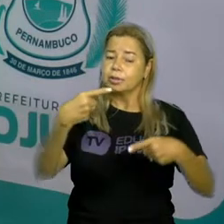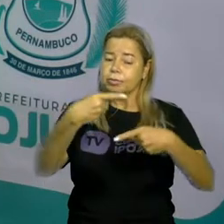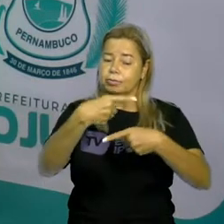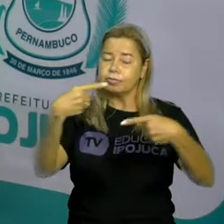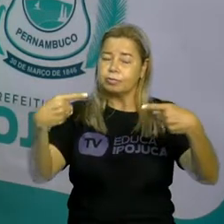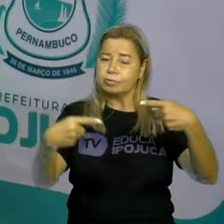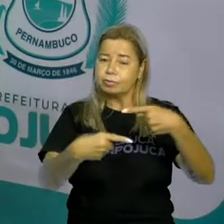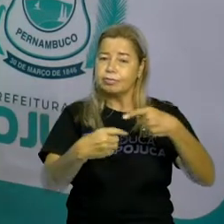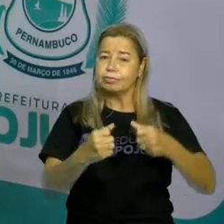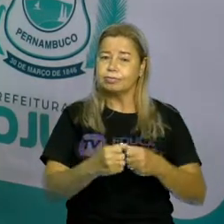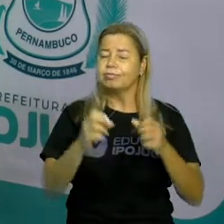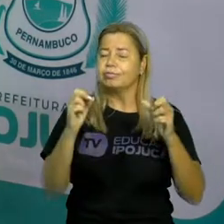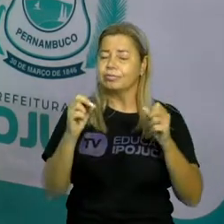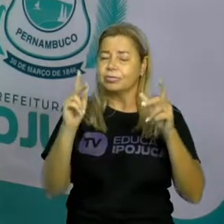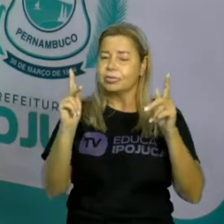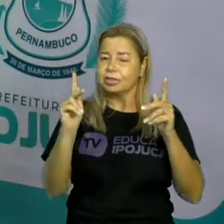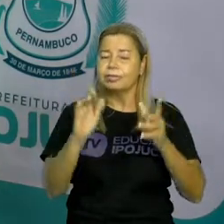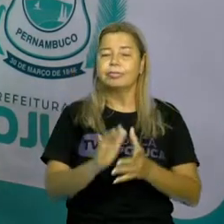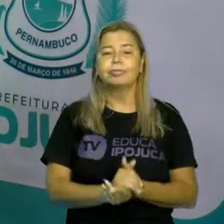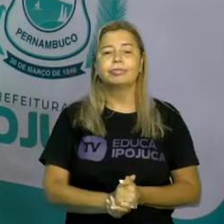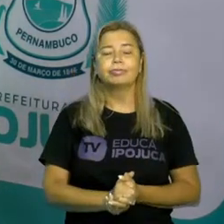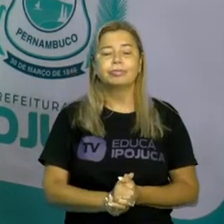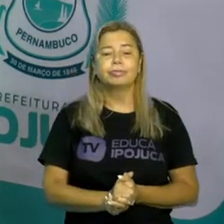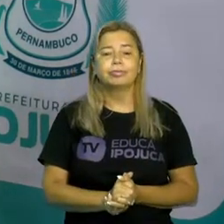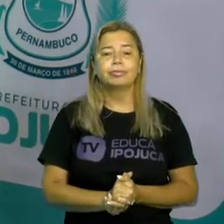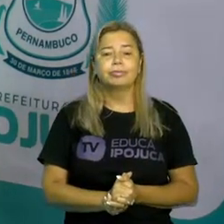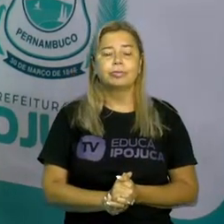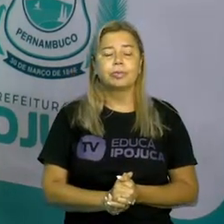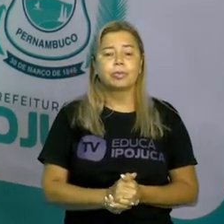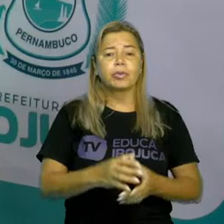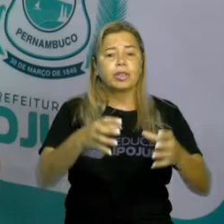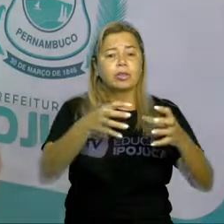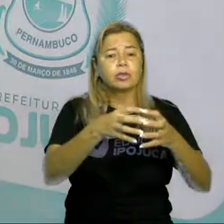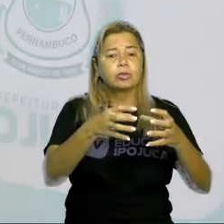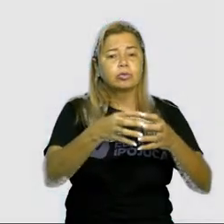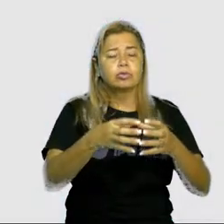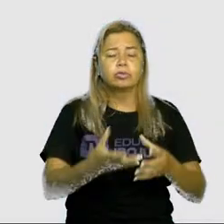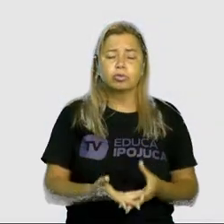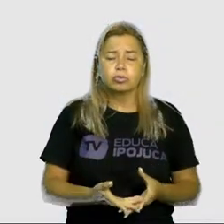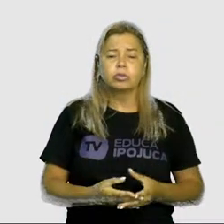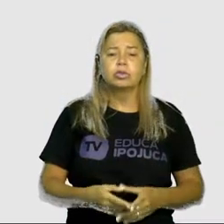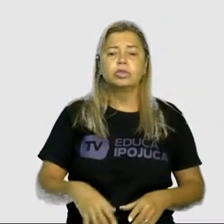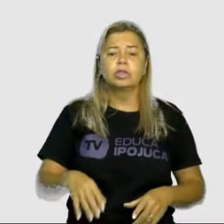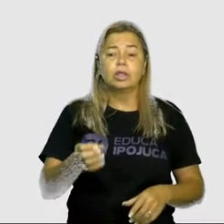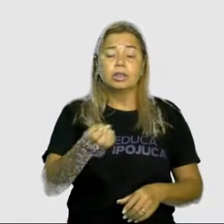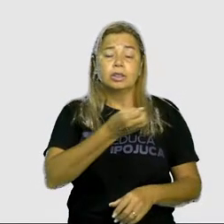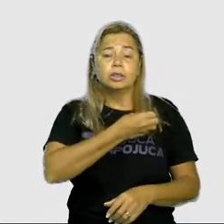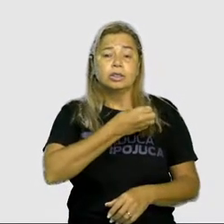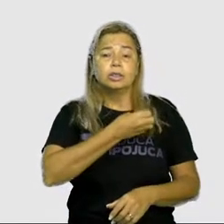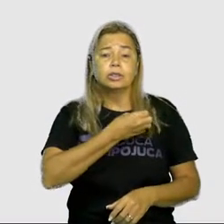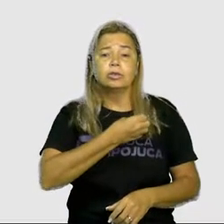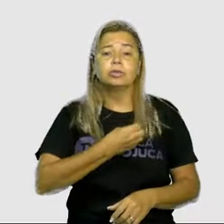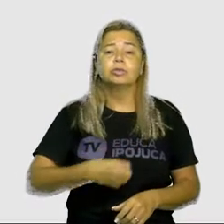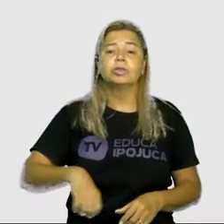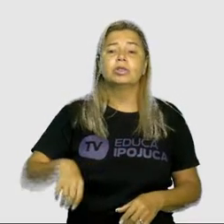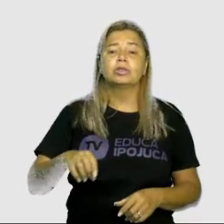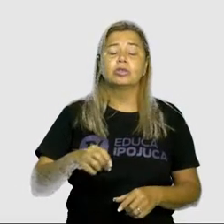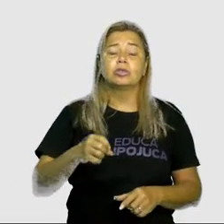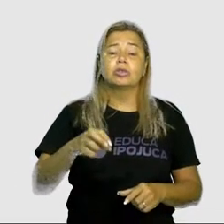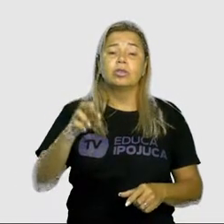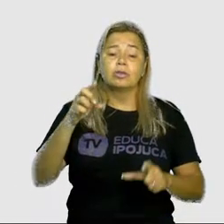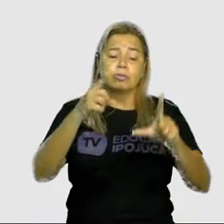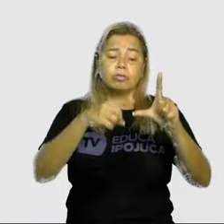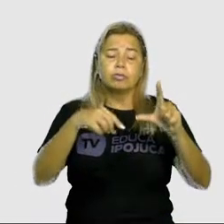né? O conjunto de números racionais. Os conjuntos de números racionais, ele